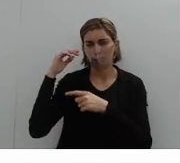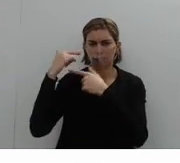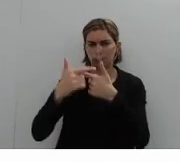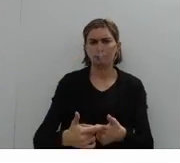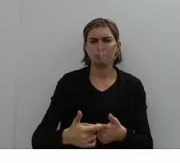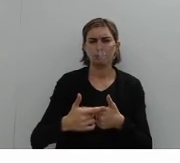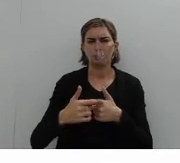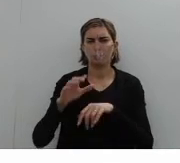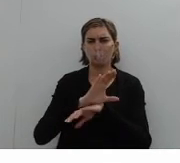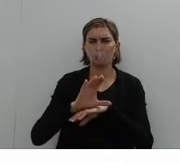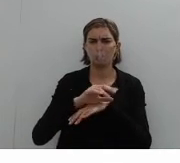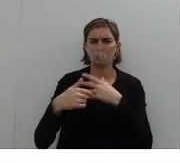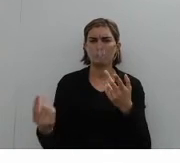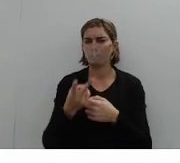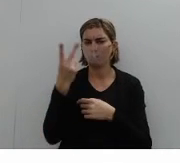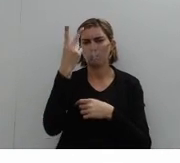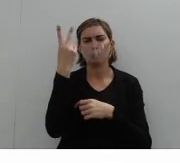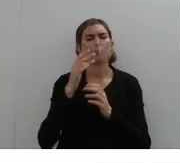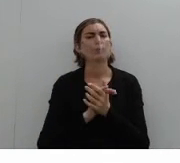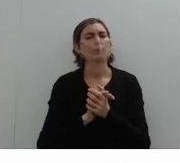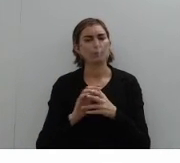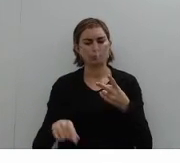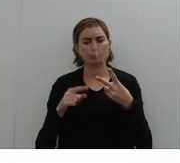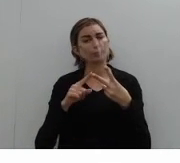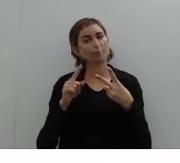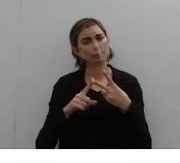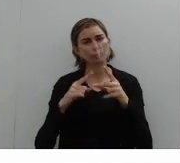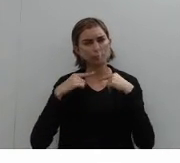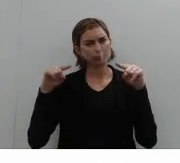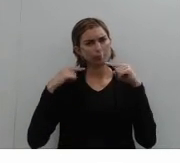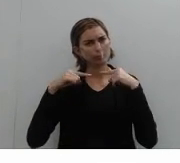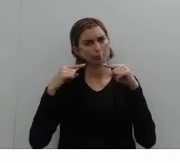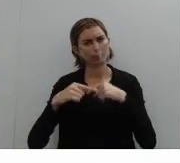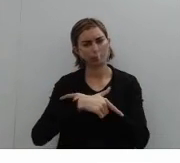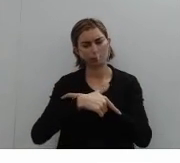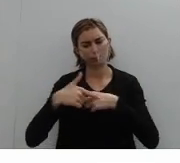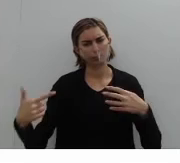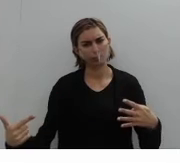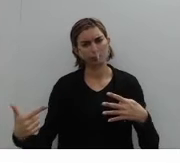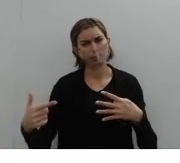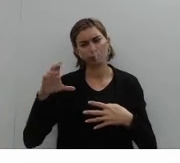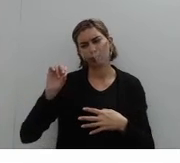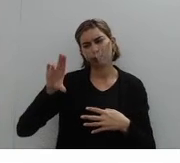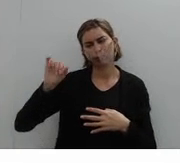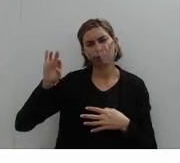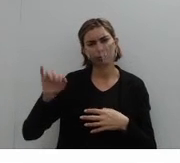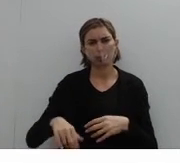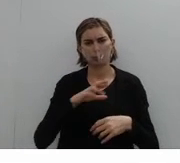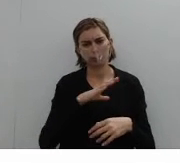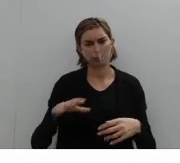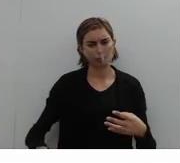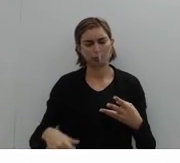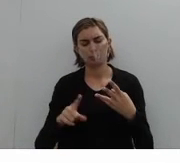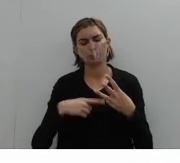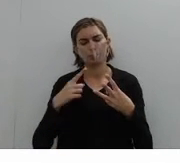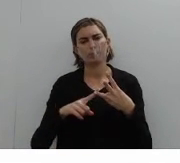da constituição dos valores. Segundo ponto, critica a moral ocidental e cristã.